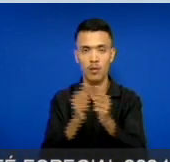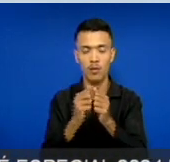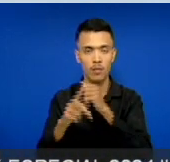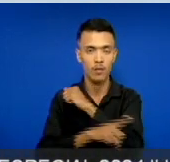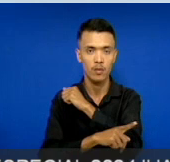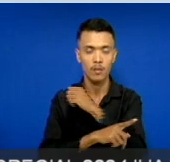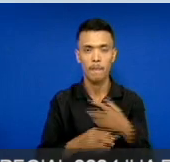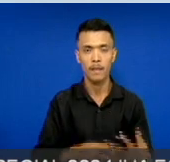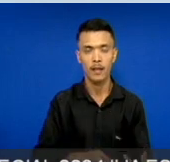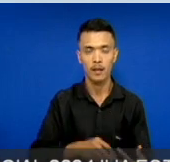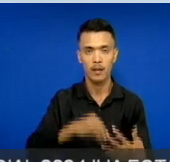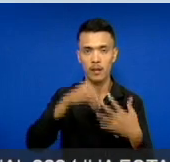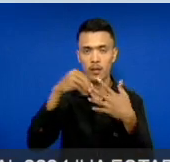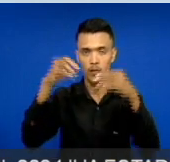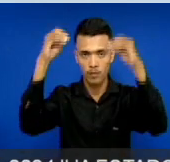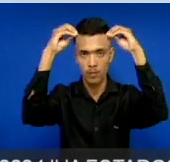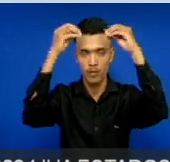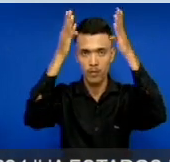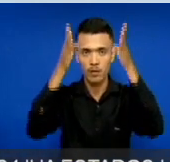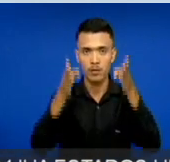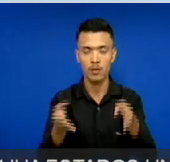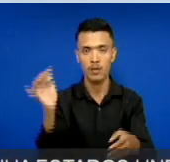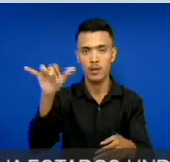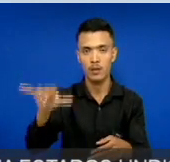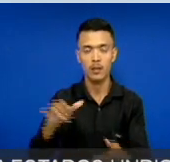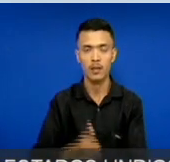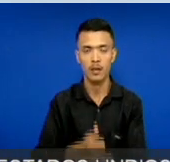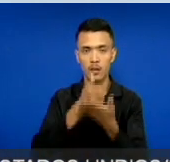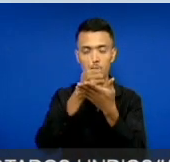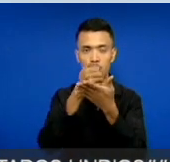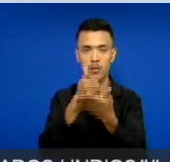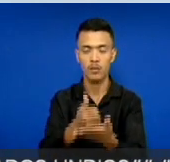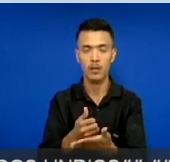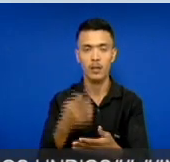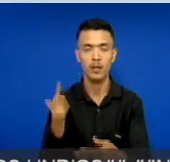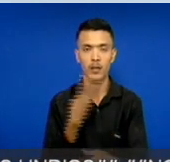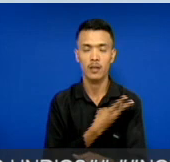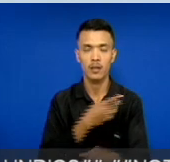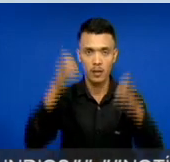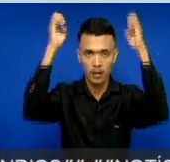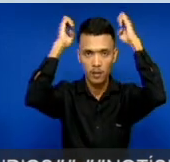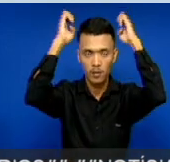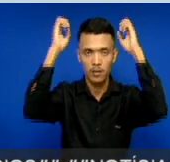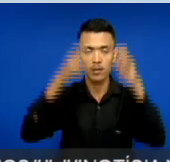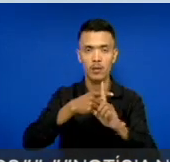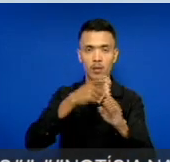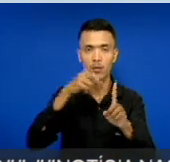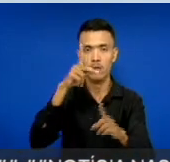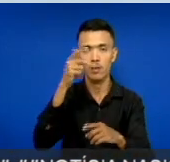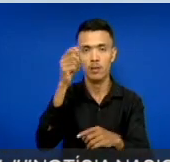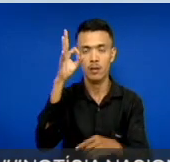a professora Sira, não é bem que foi apoio, toma que para reforço e também a educação, liga o CAF, né? Centro